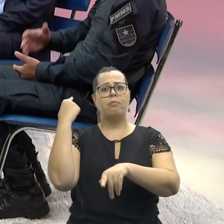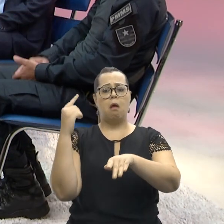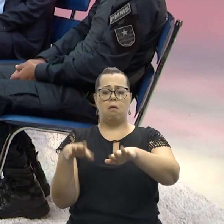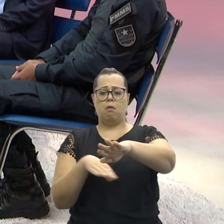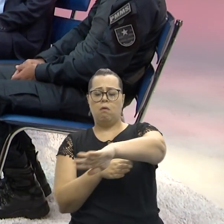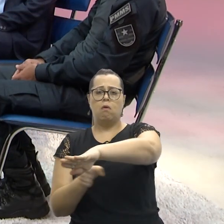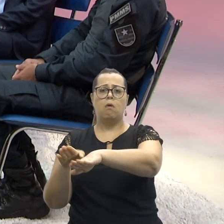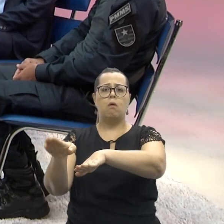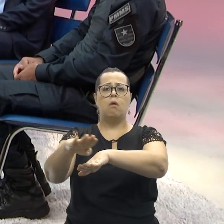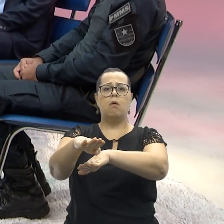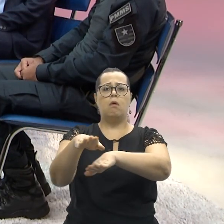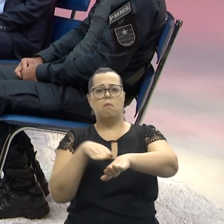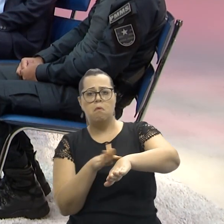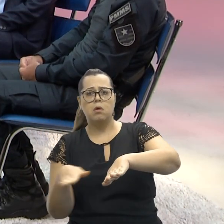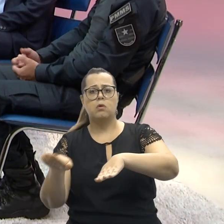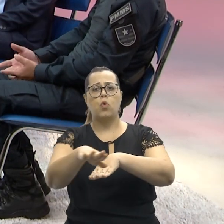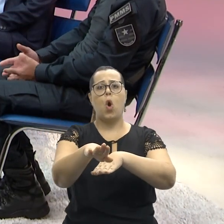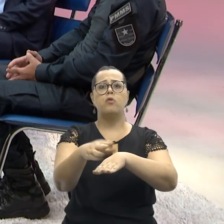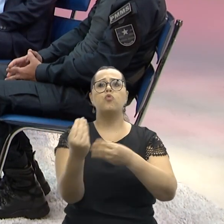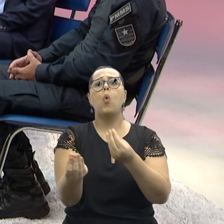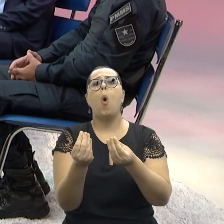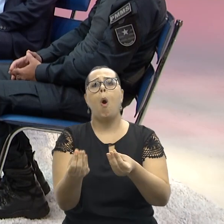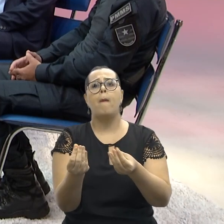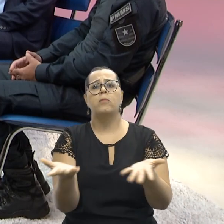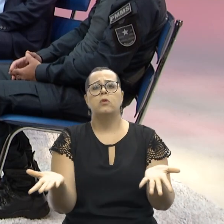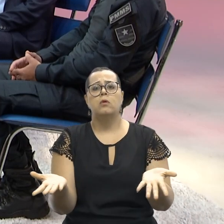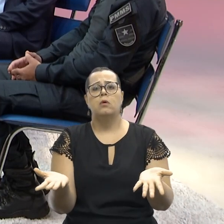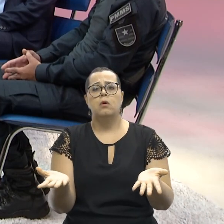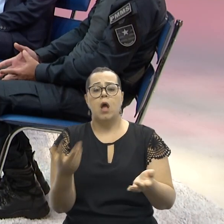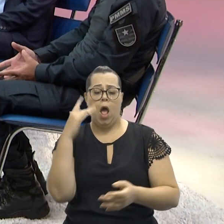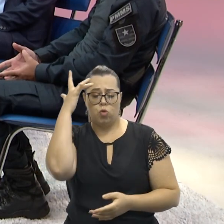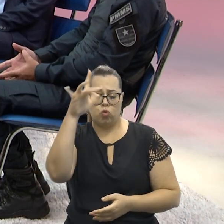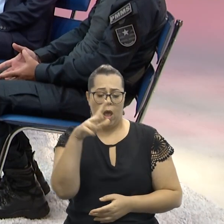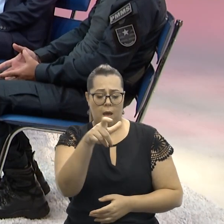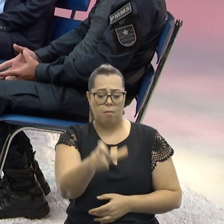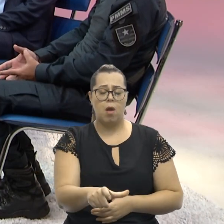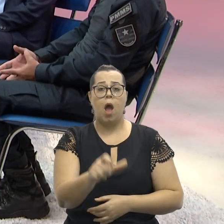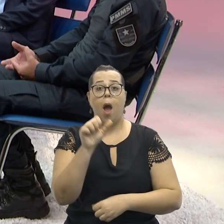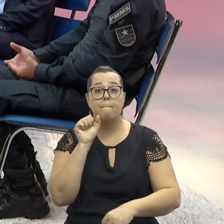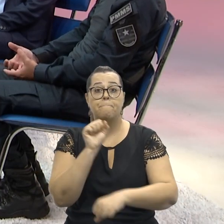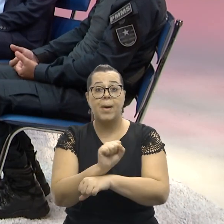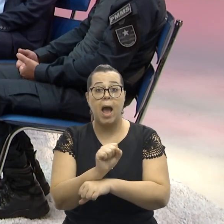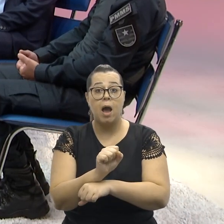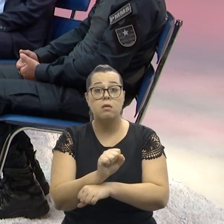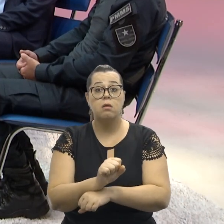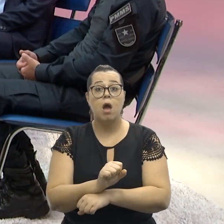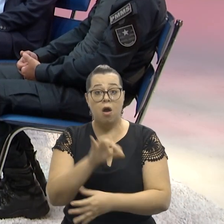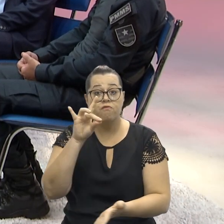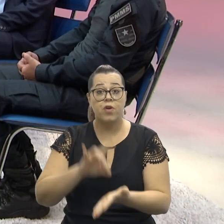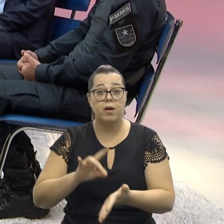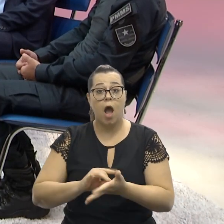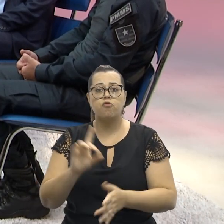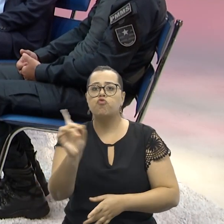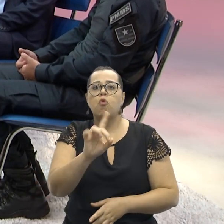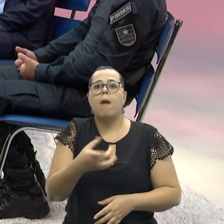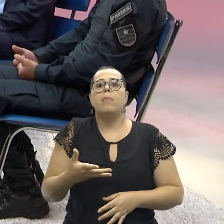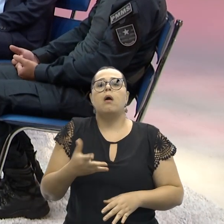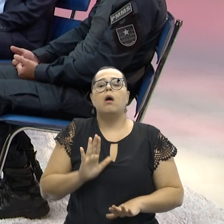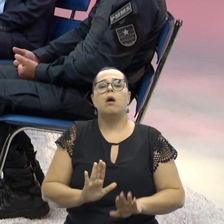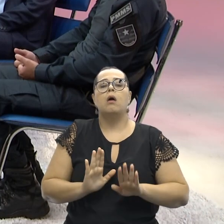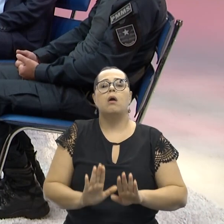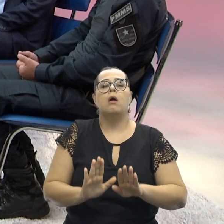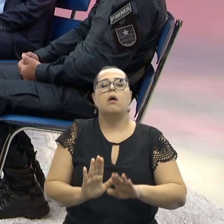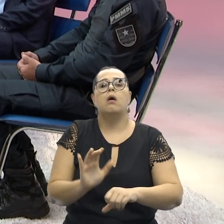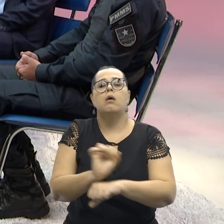fecha o carro que está à frente. Ela não sabe, por exemplo, que a placa de pare é para parar o veículo de fato, não é para